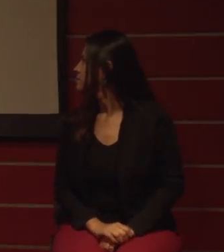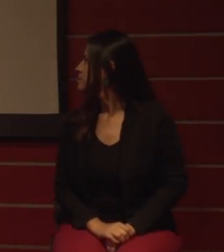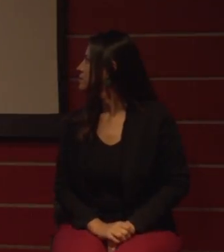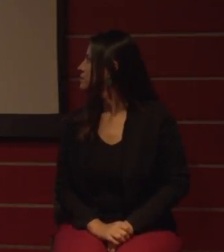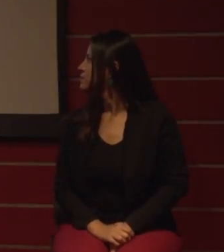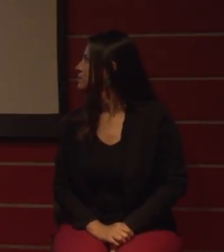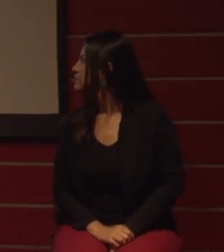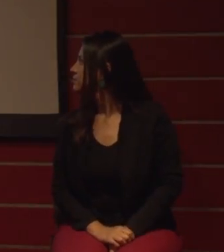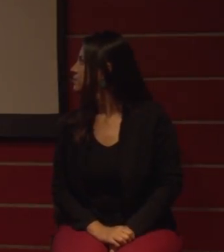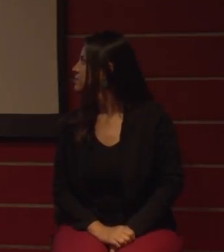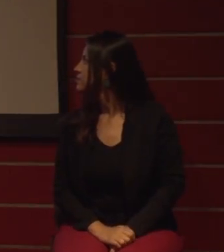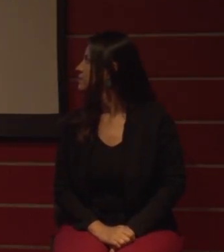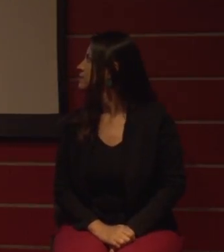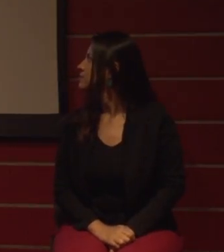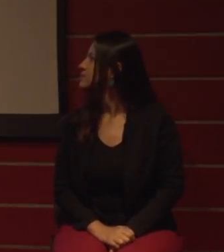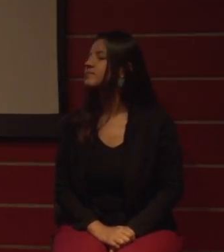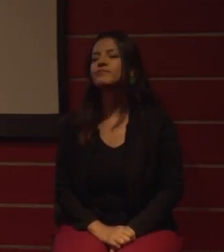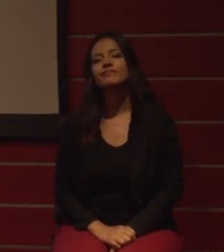que eu acho